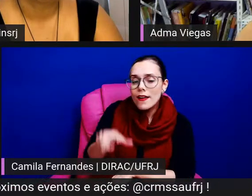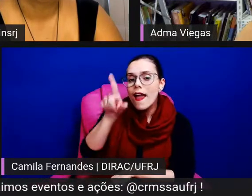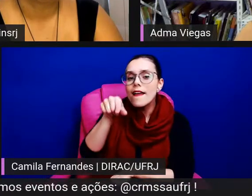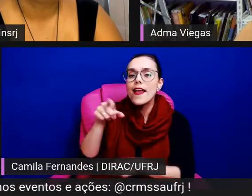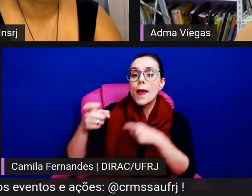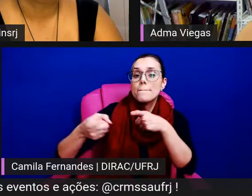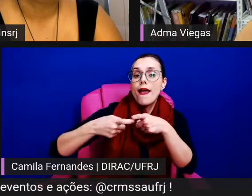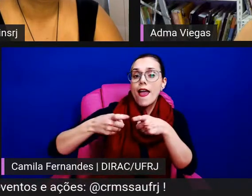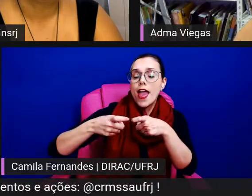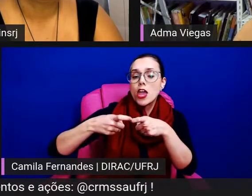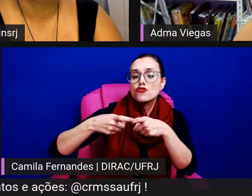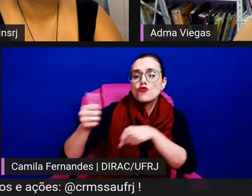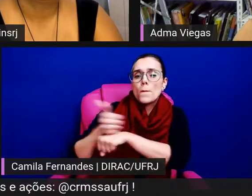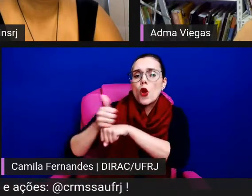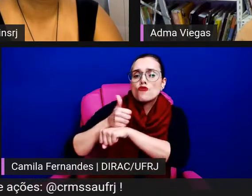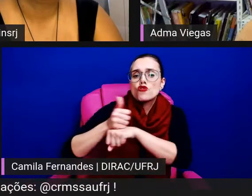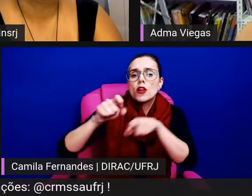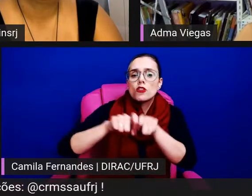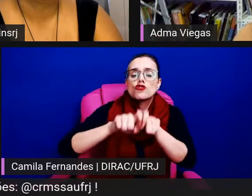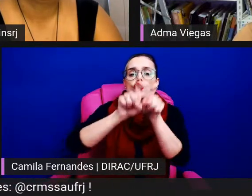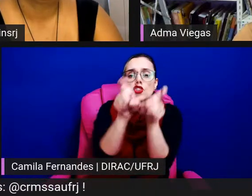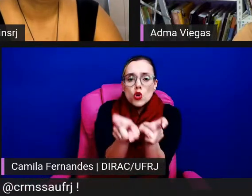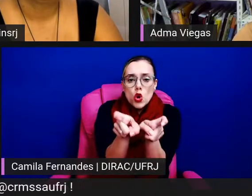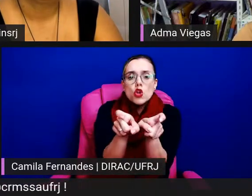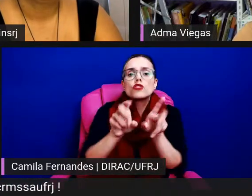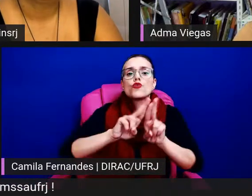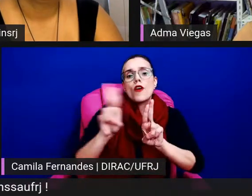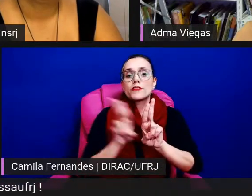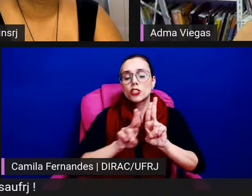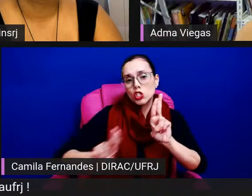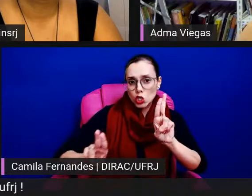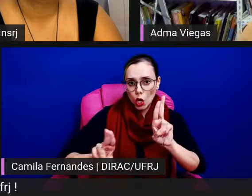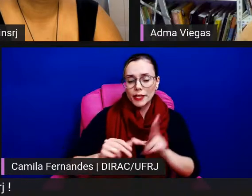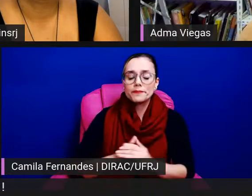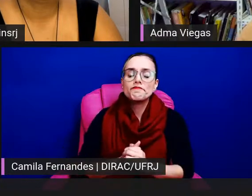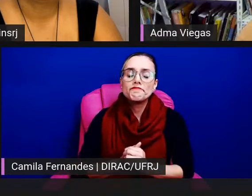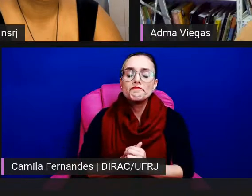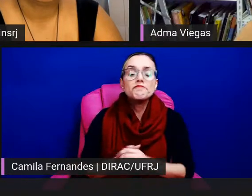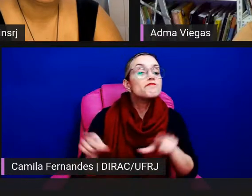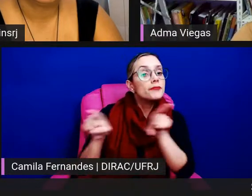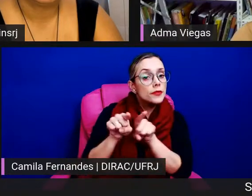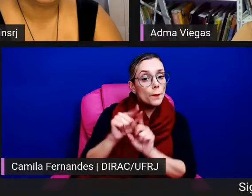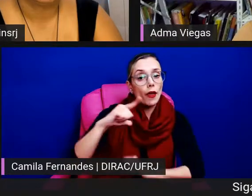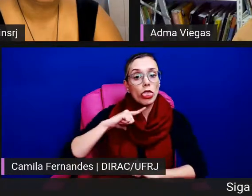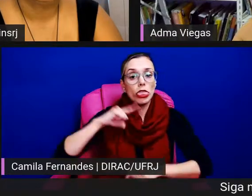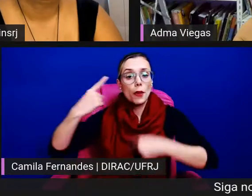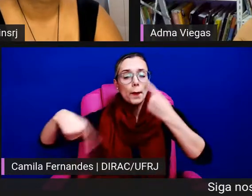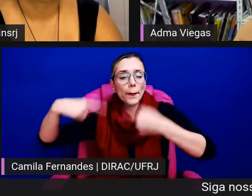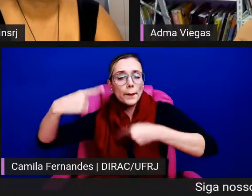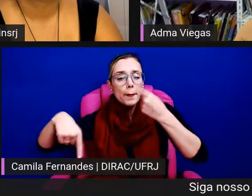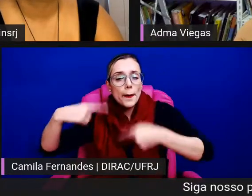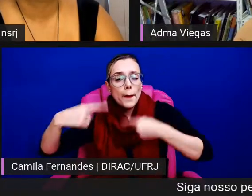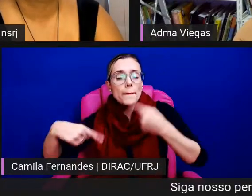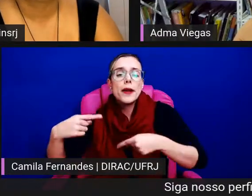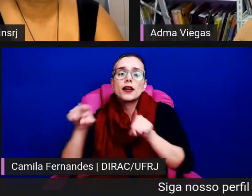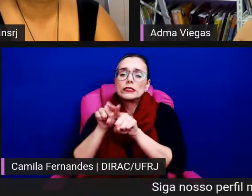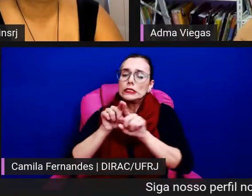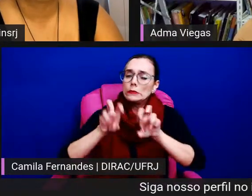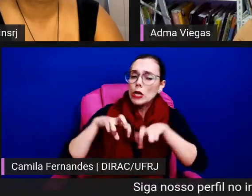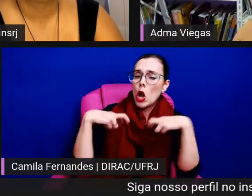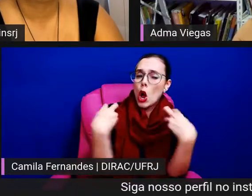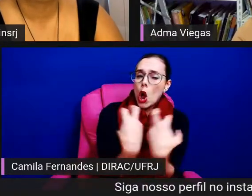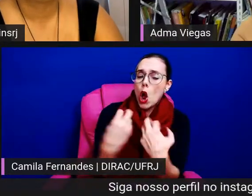UFRJ. Nós temos também rodas de conversa, debates,